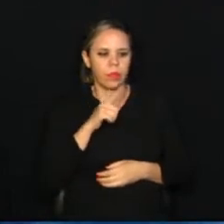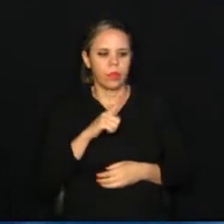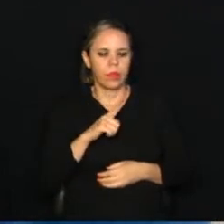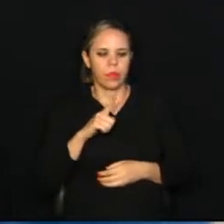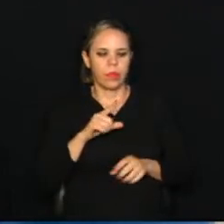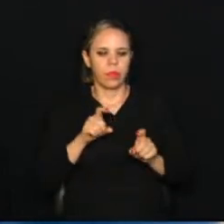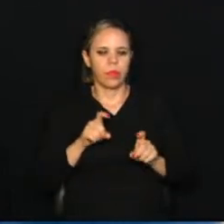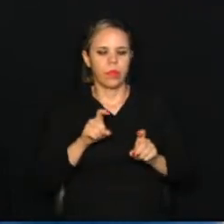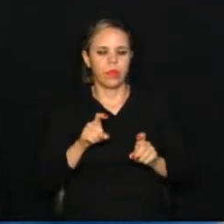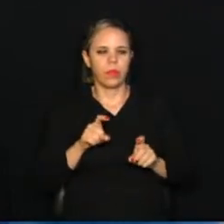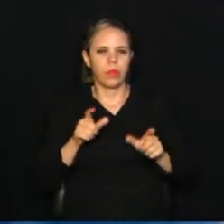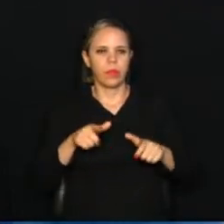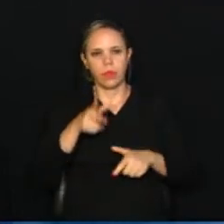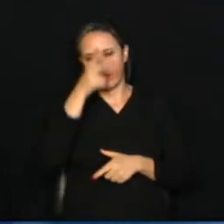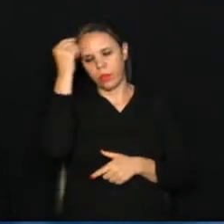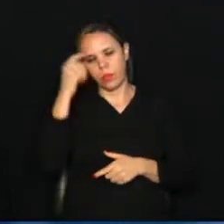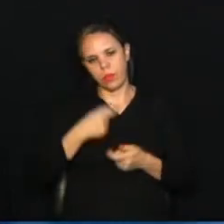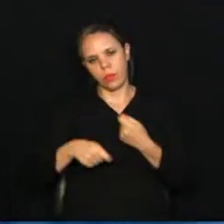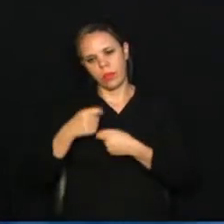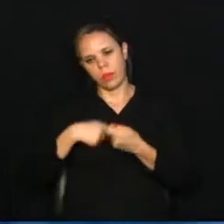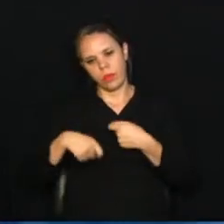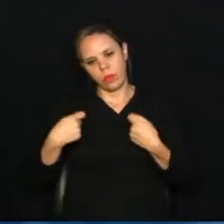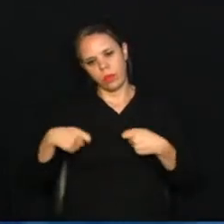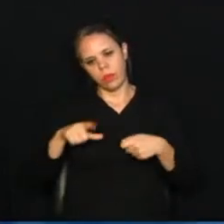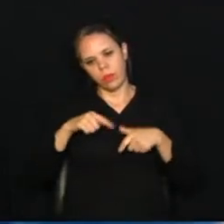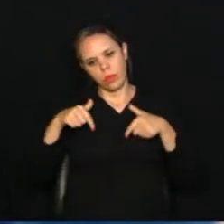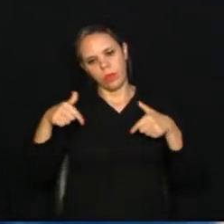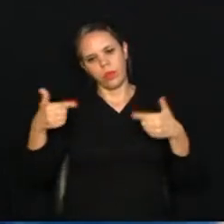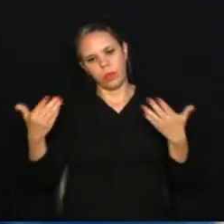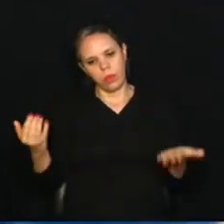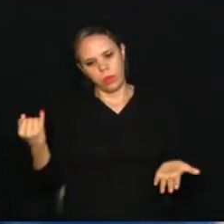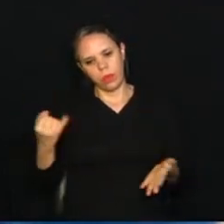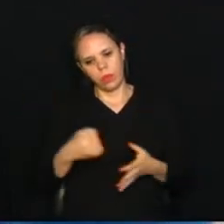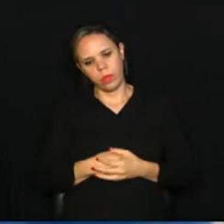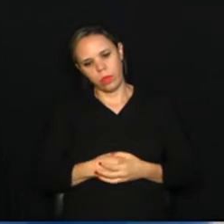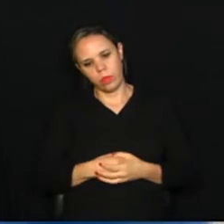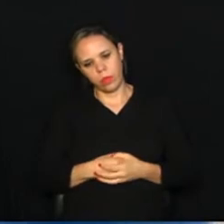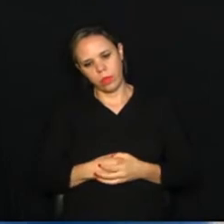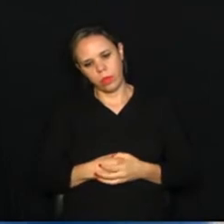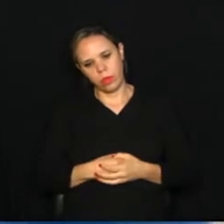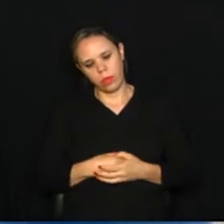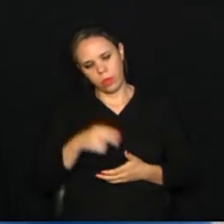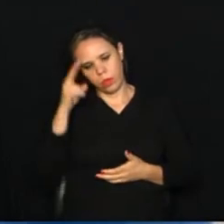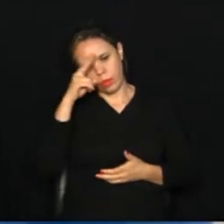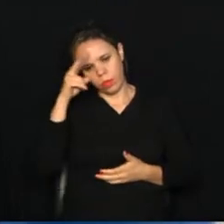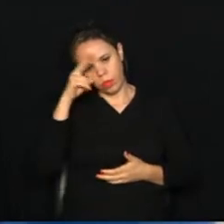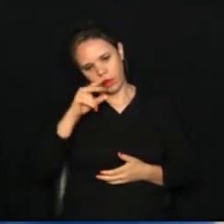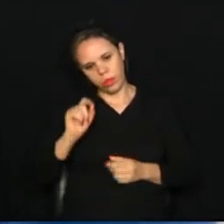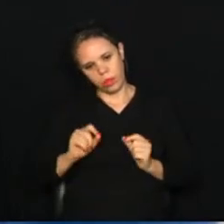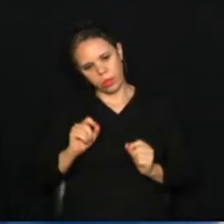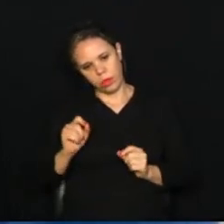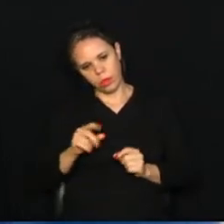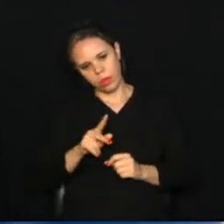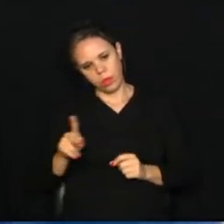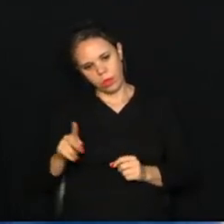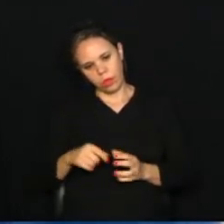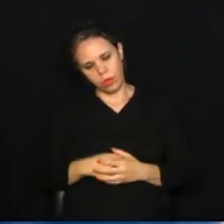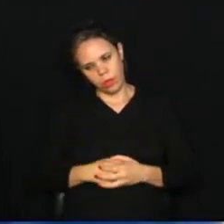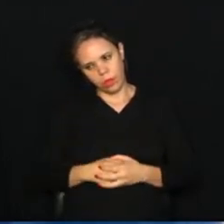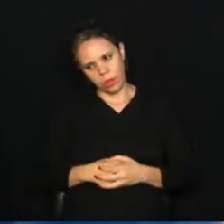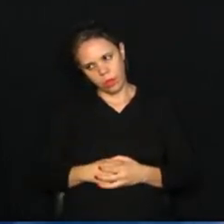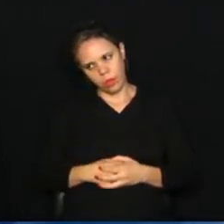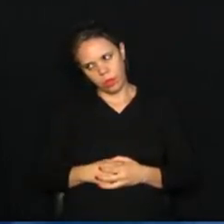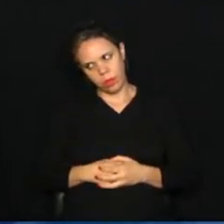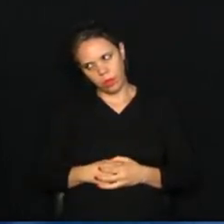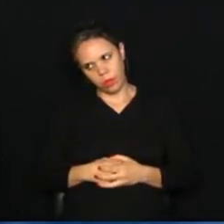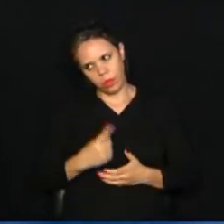de onde a prefeitura, onde a administração precisa atuar. Isso é importante. E lembrando também, presidente, que